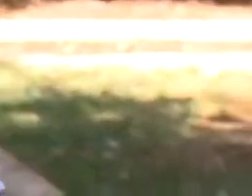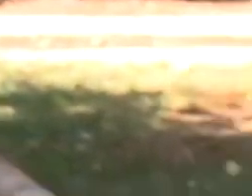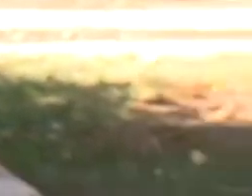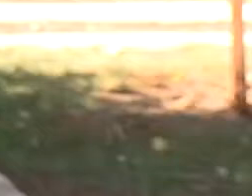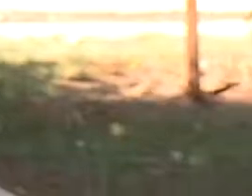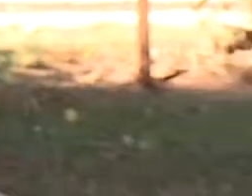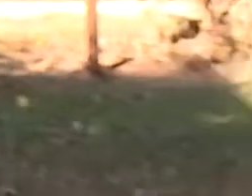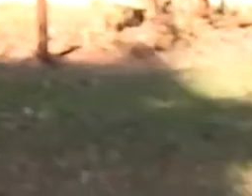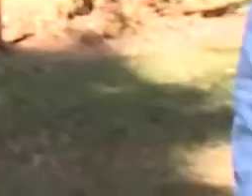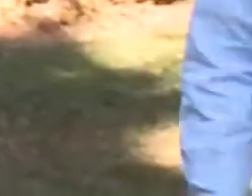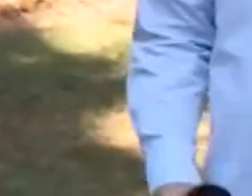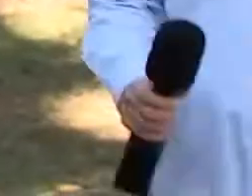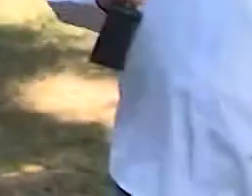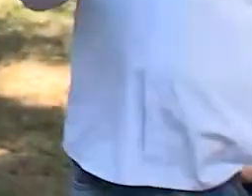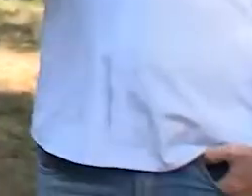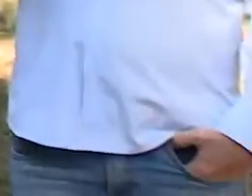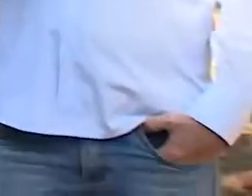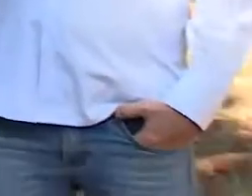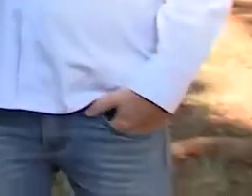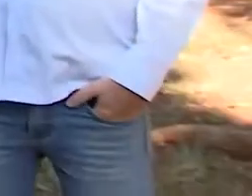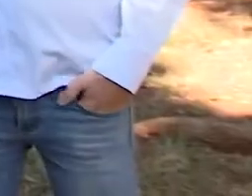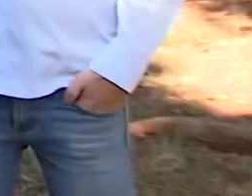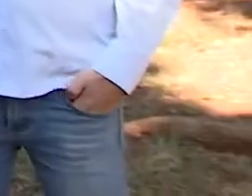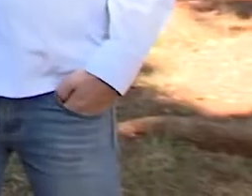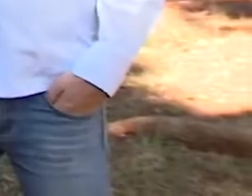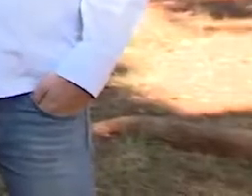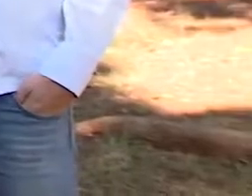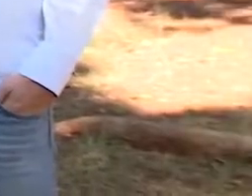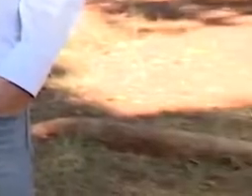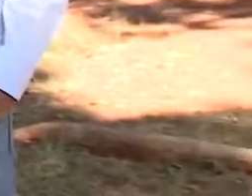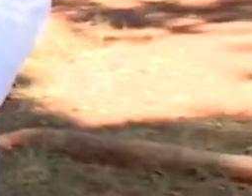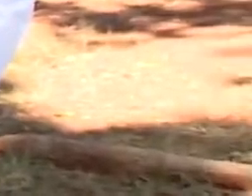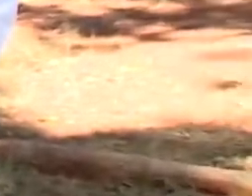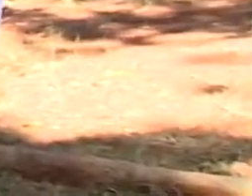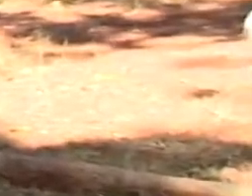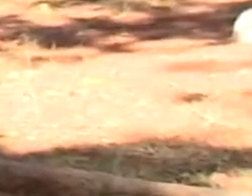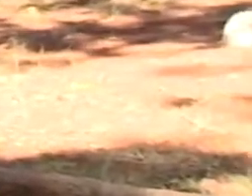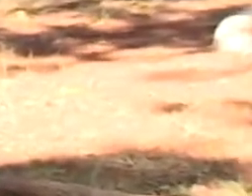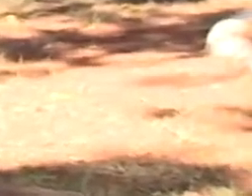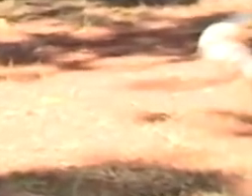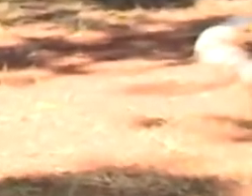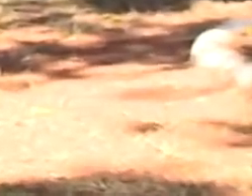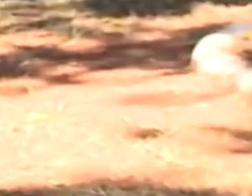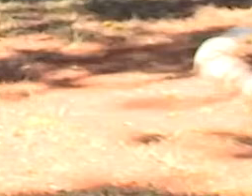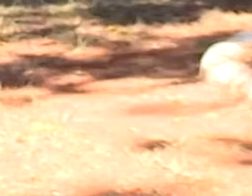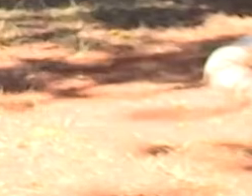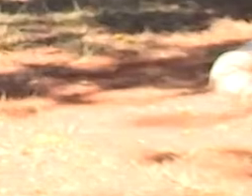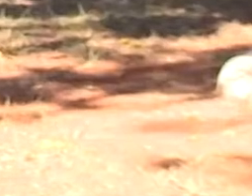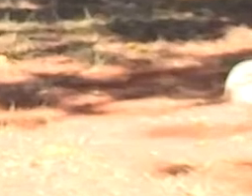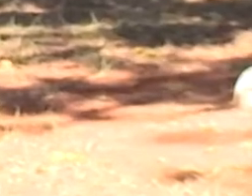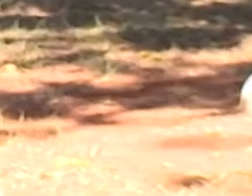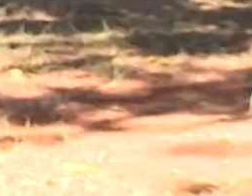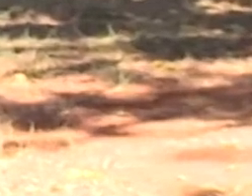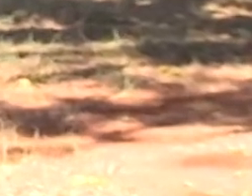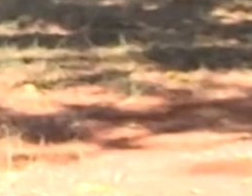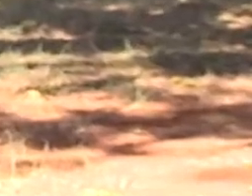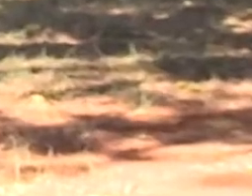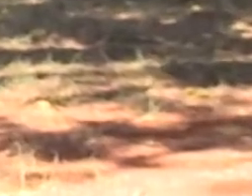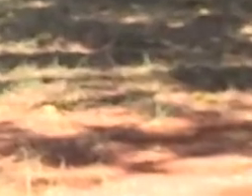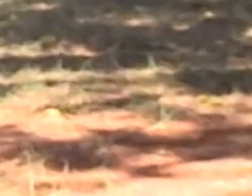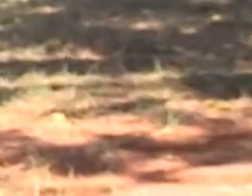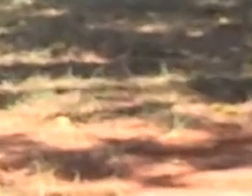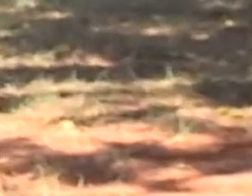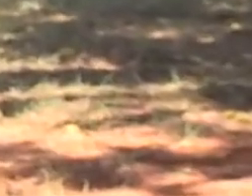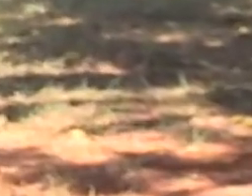vão lançar um site novo, é isso? Exatamente, a gente vai lançar no dia 12 um